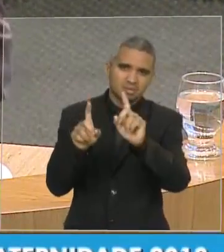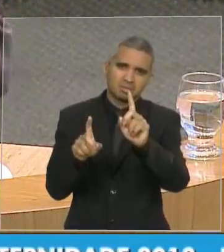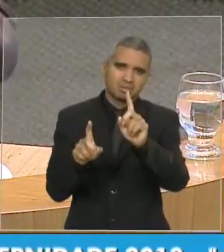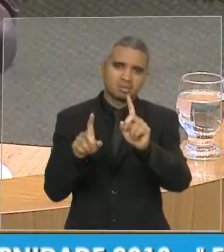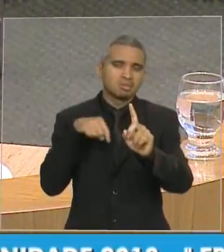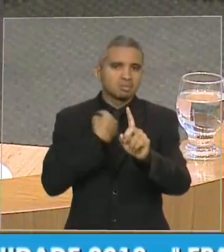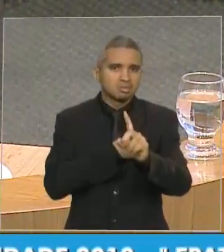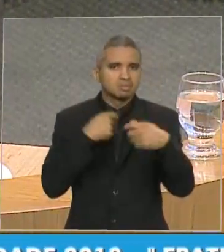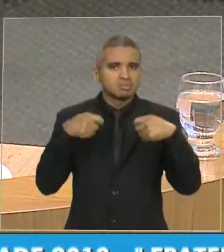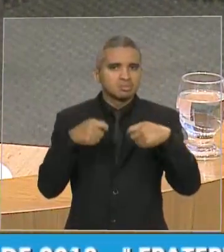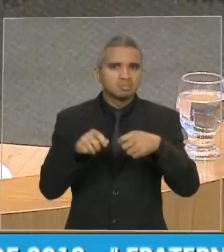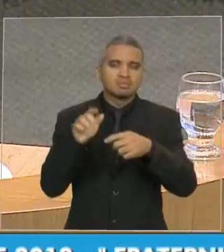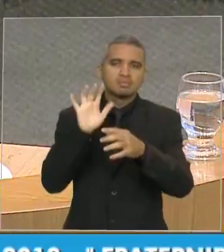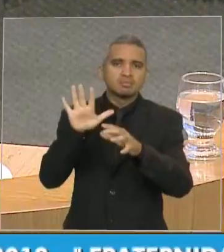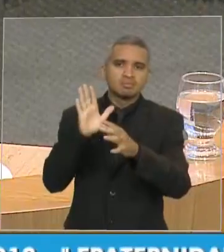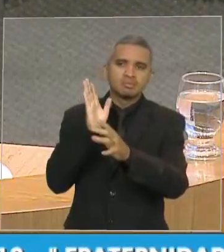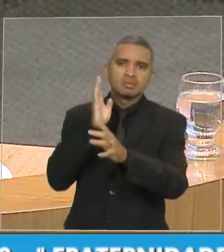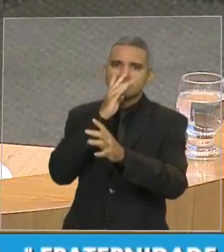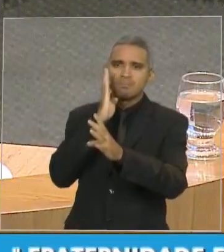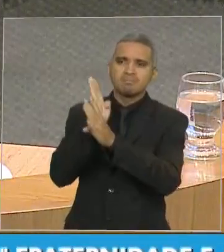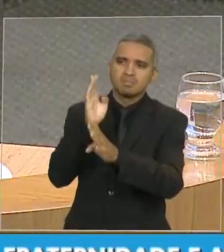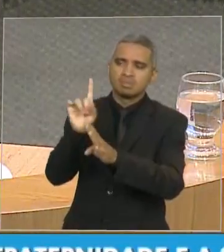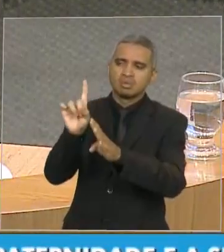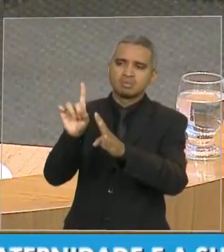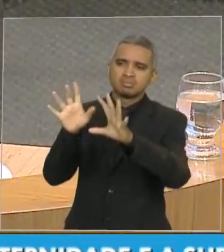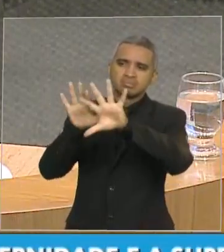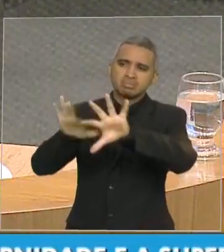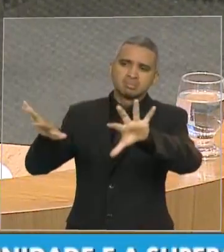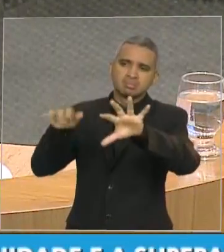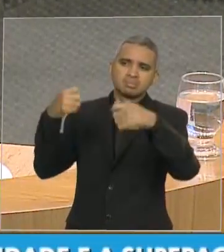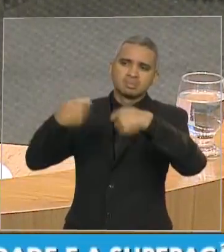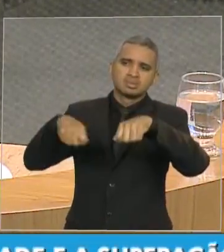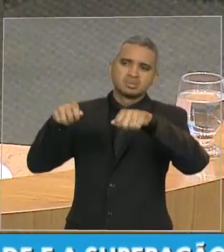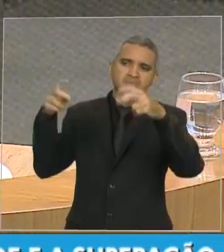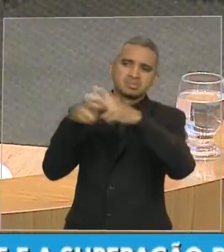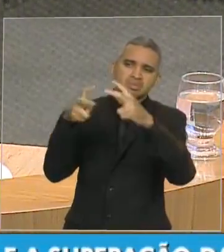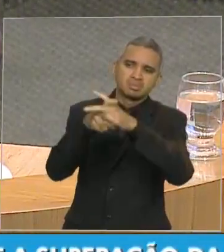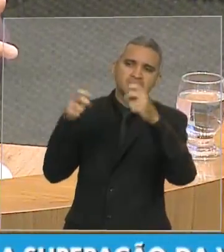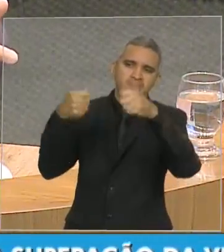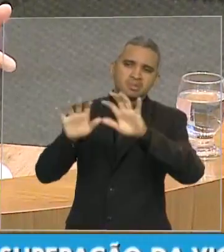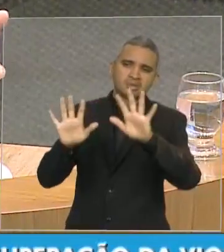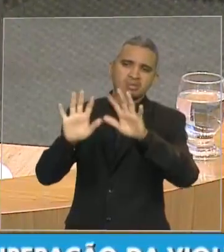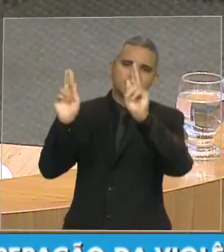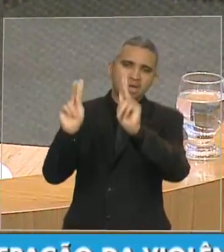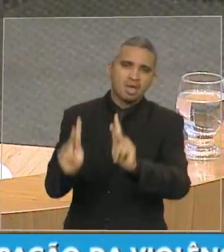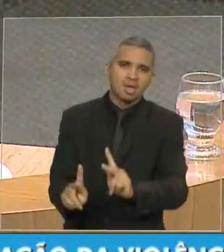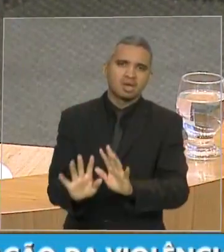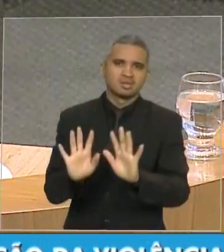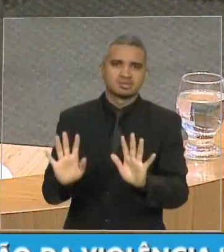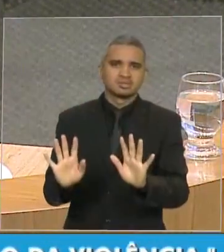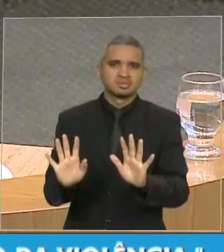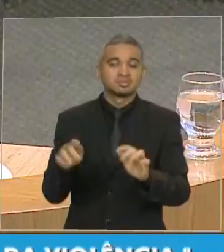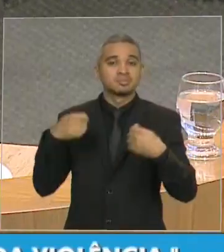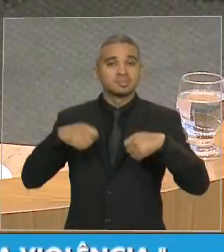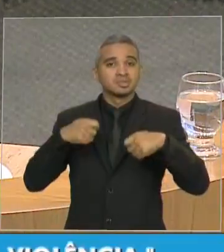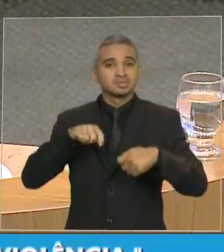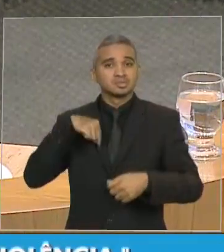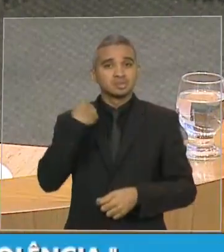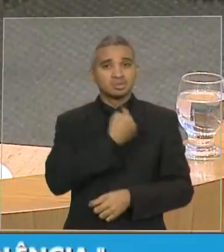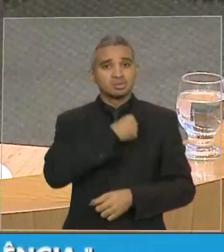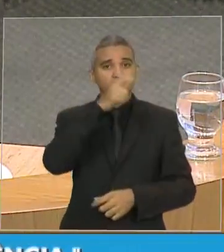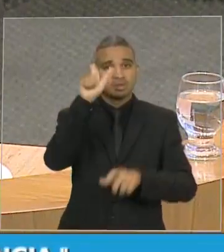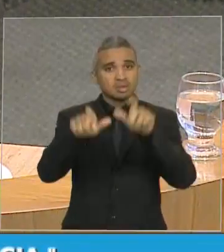se colocam dentro desses cenários como instrumento de transformação. Nós chegamos agora, pelo